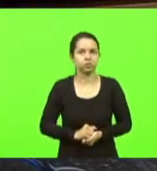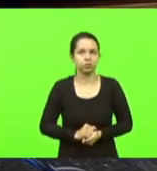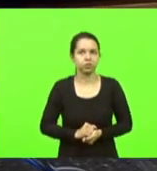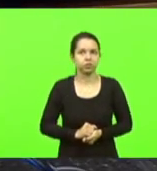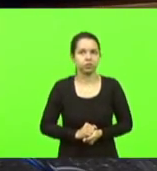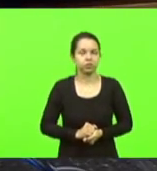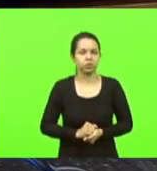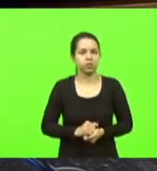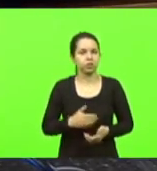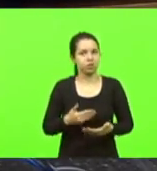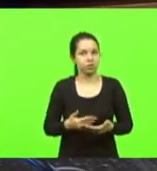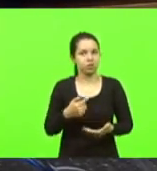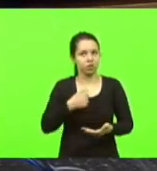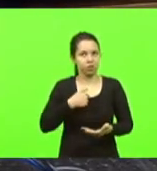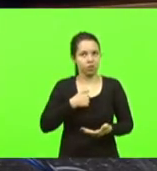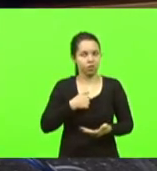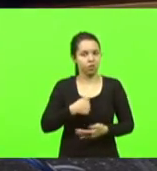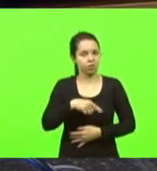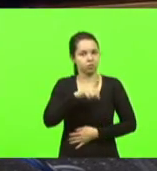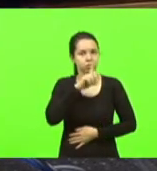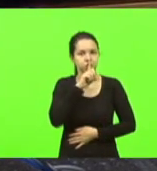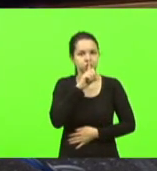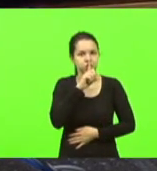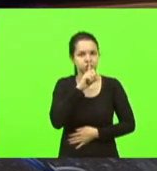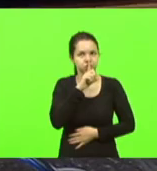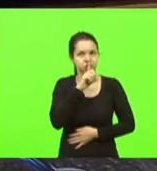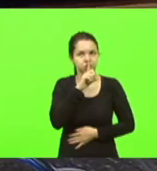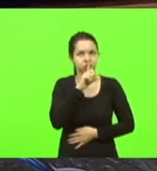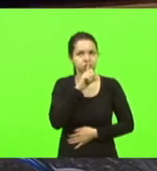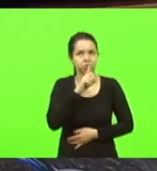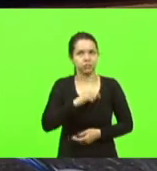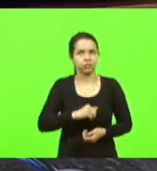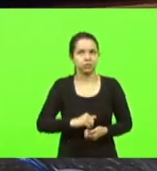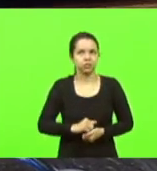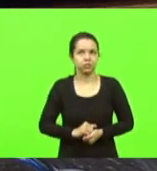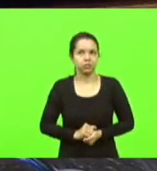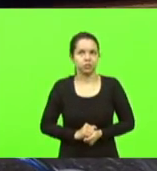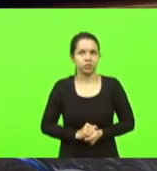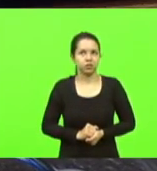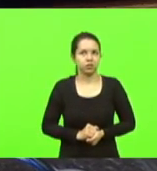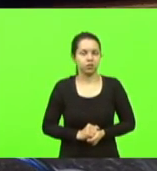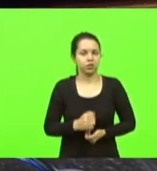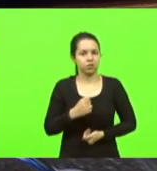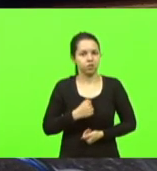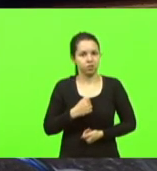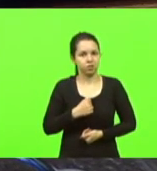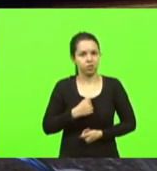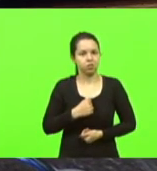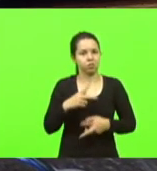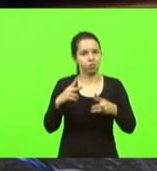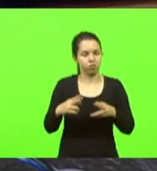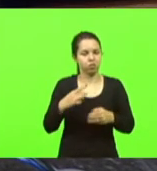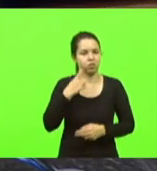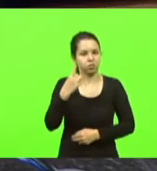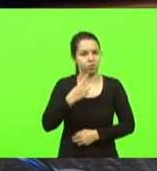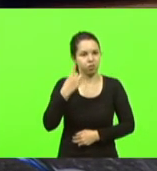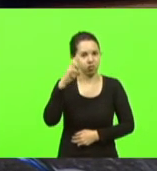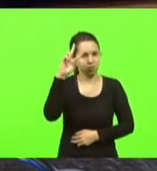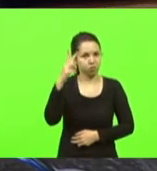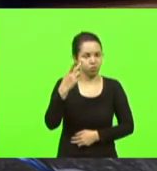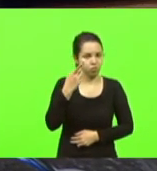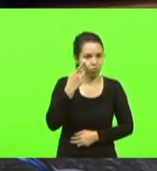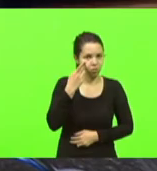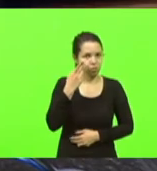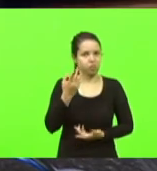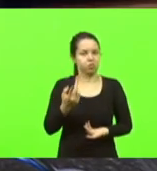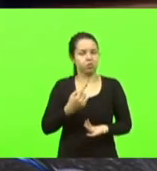até então eu estou aqui no silêncio e eu estive assim como Deputado Milton ovos assim com amor